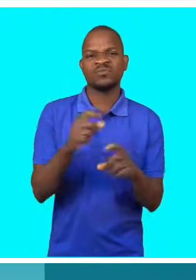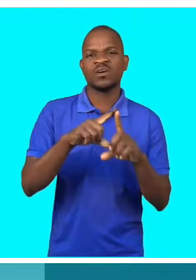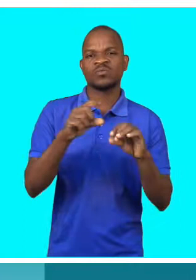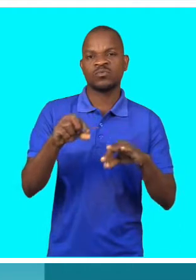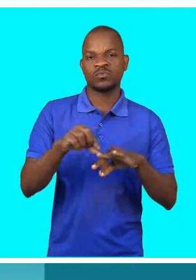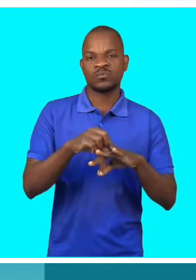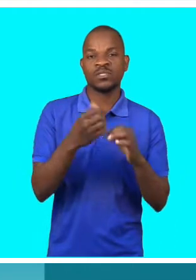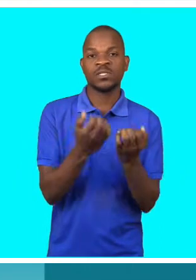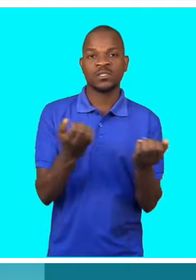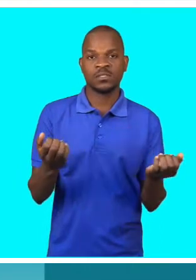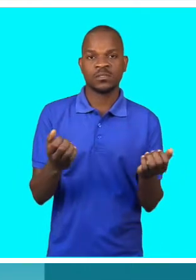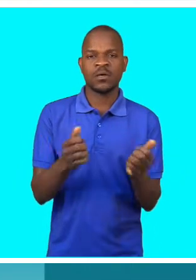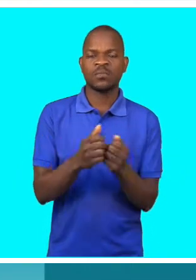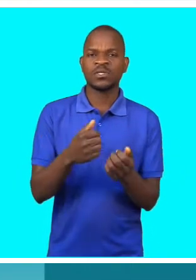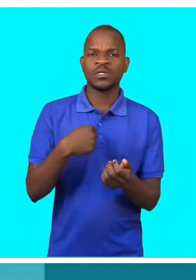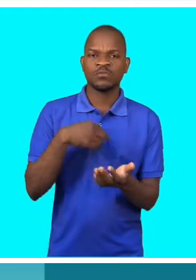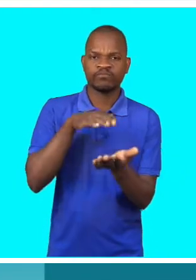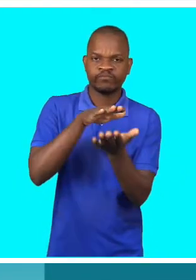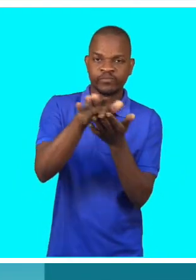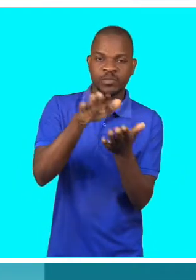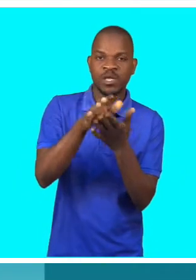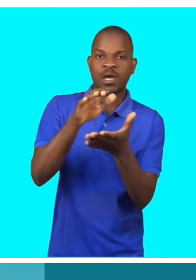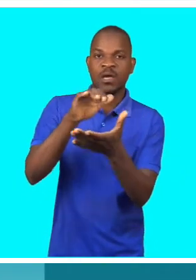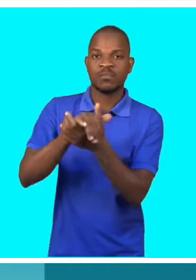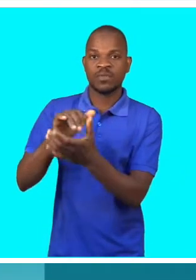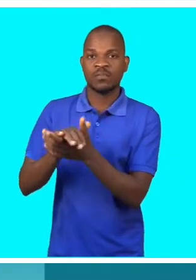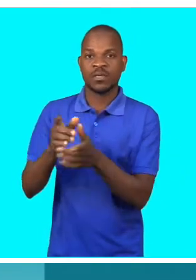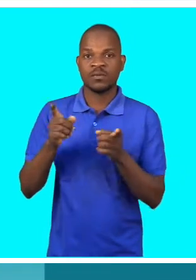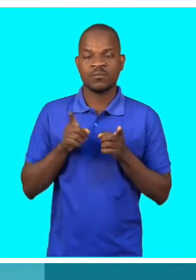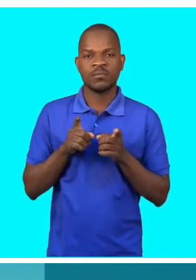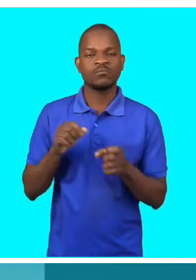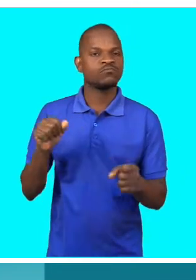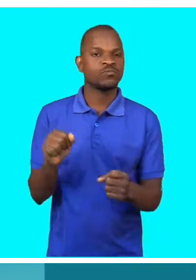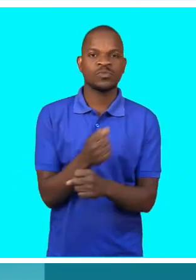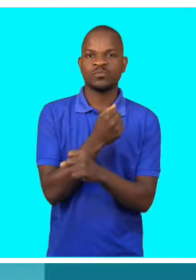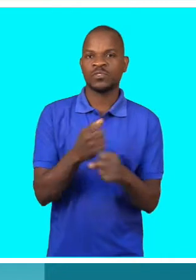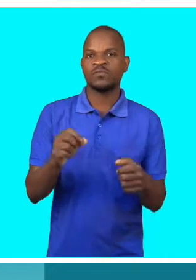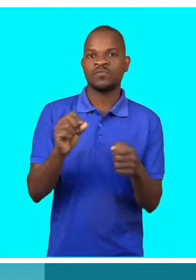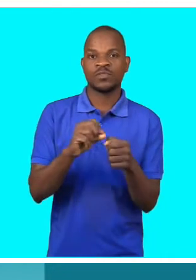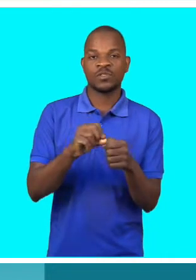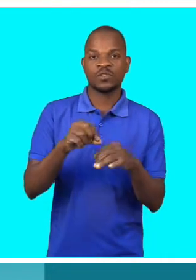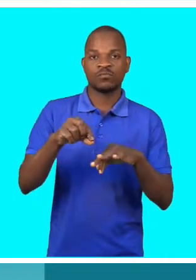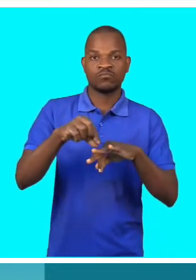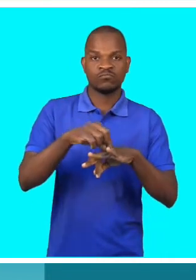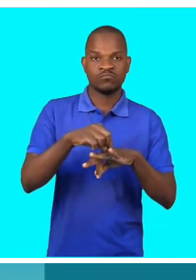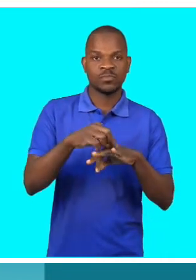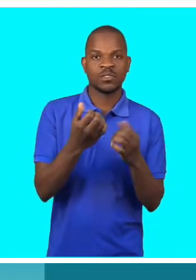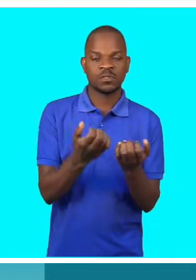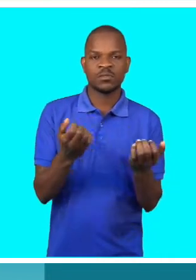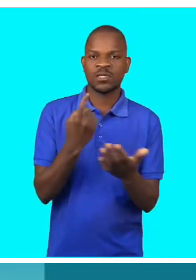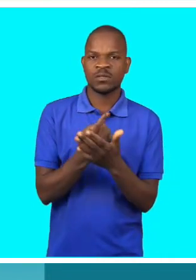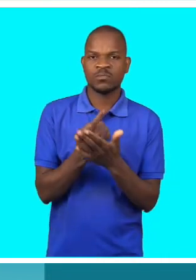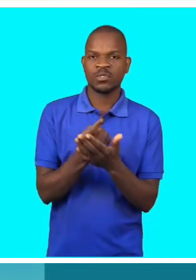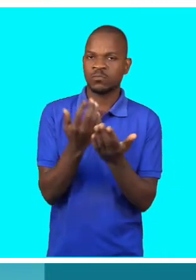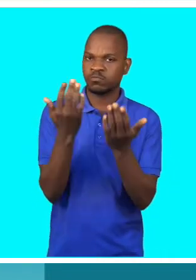-se contra com os casamentos prematuros. Eu aconselho as minhas amigas, todas as meninas que não podem fazer casamento